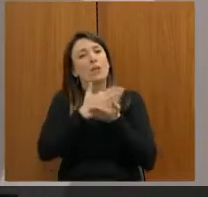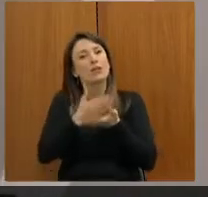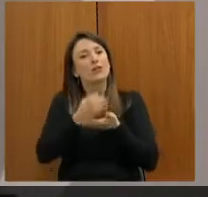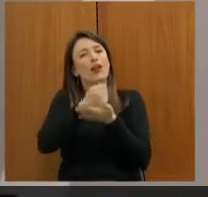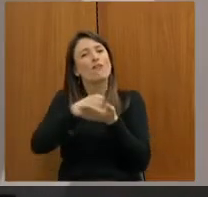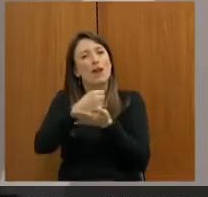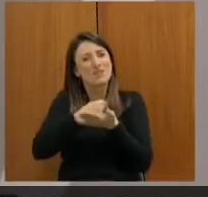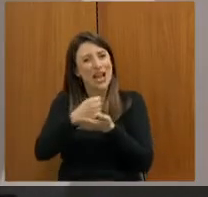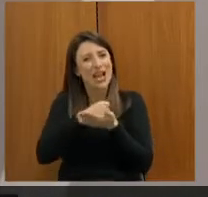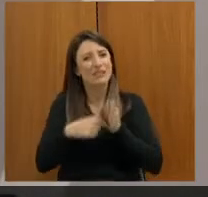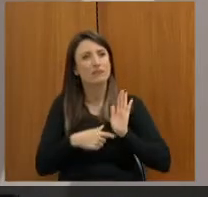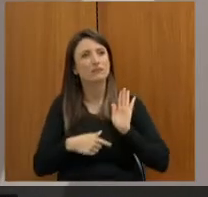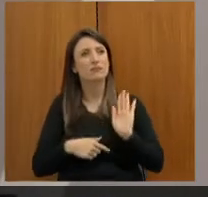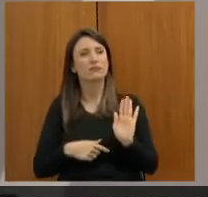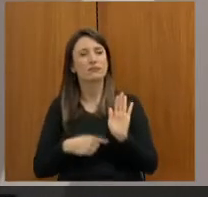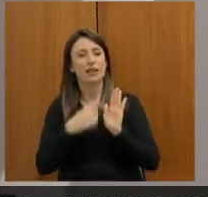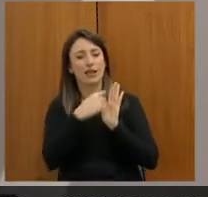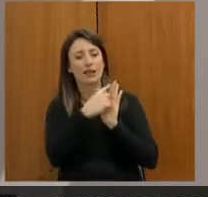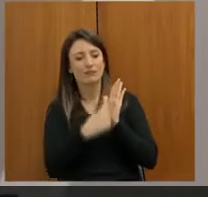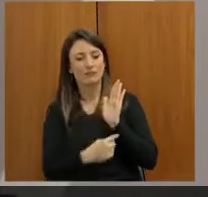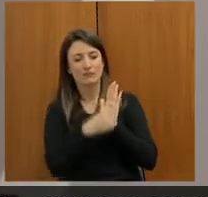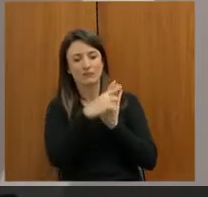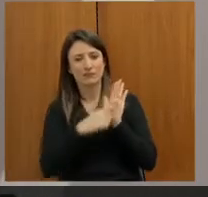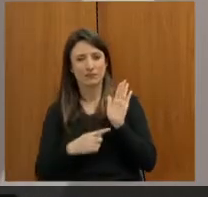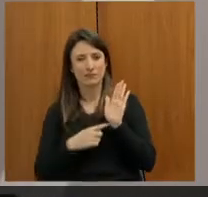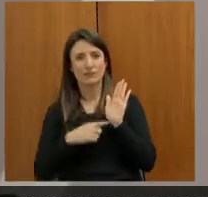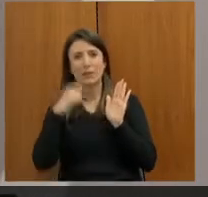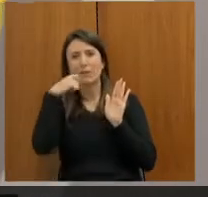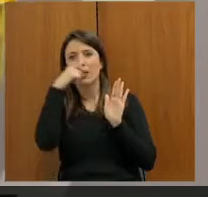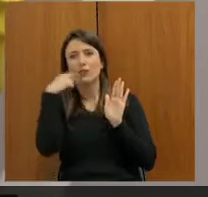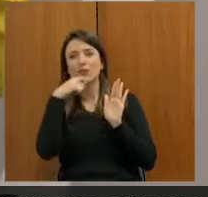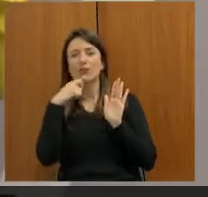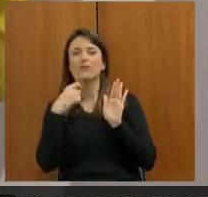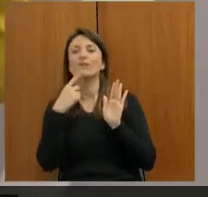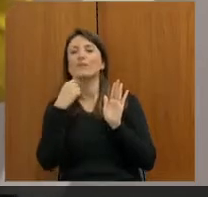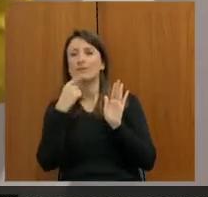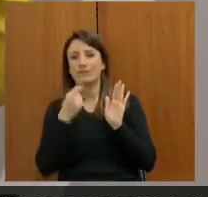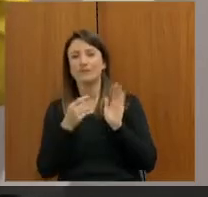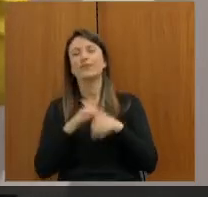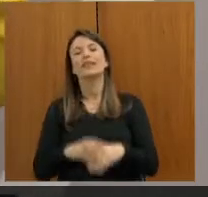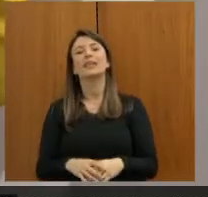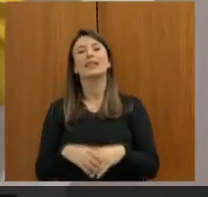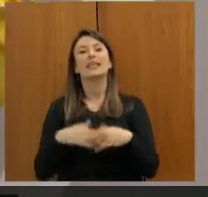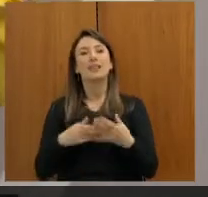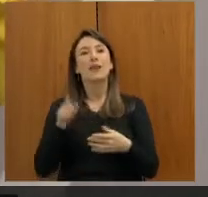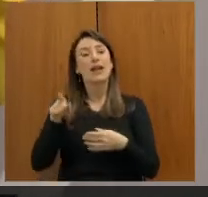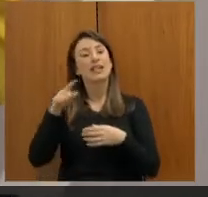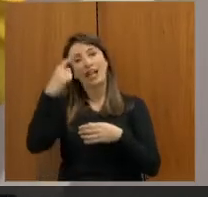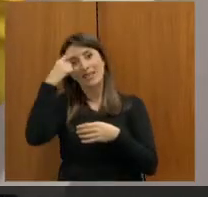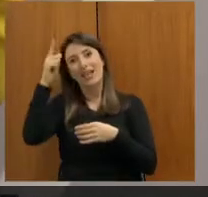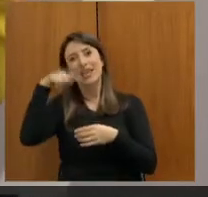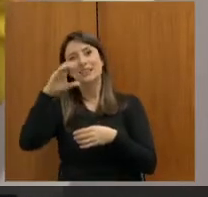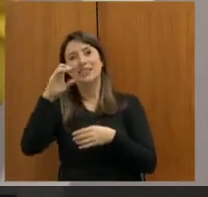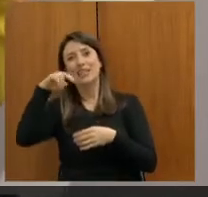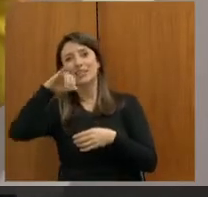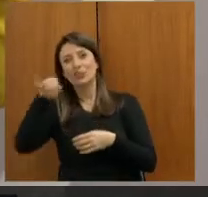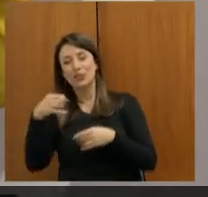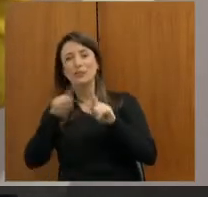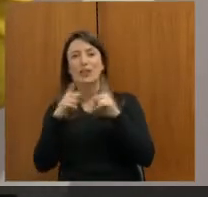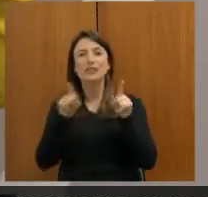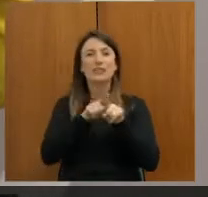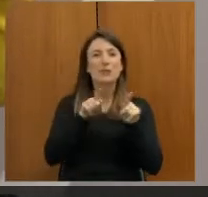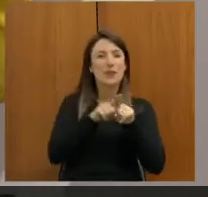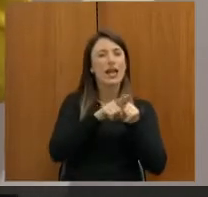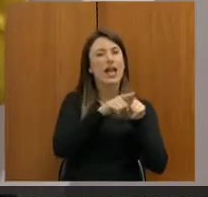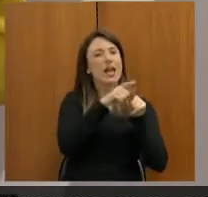iniciativa foi do CNJ mas a ideia foi da Associação dos magistrados brasileiros também sobre a